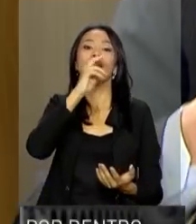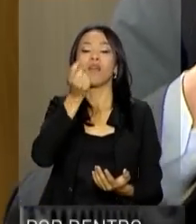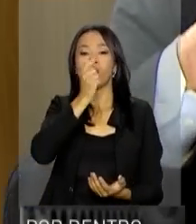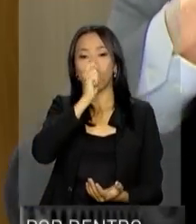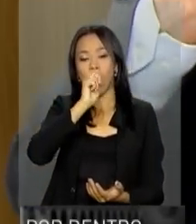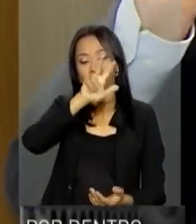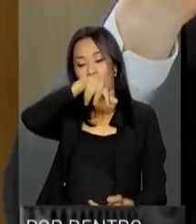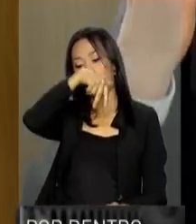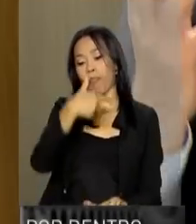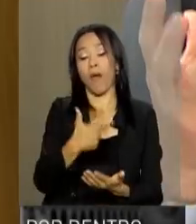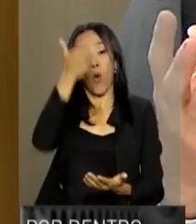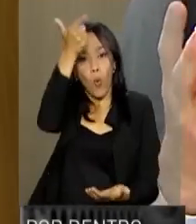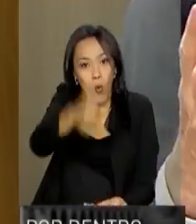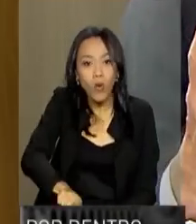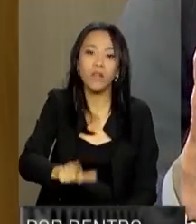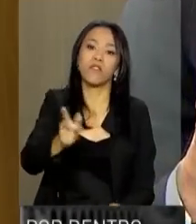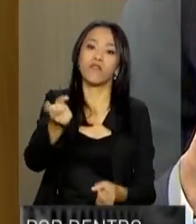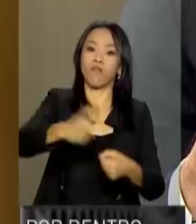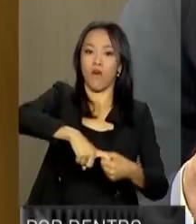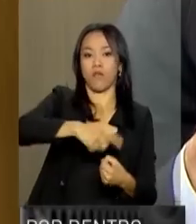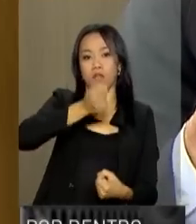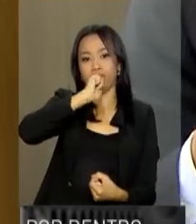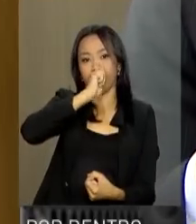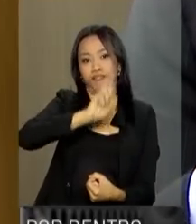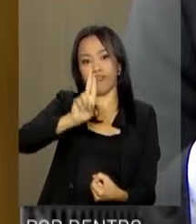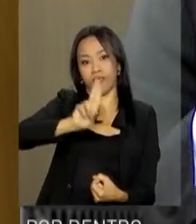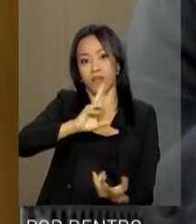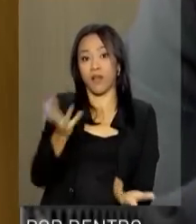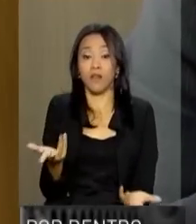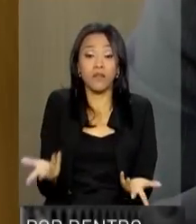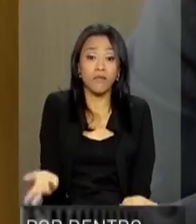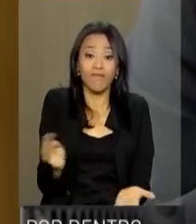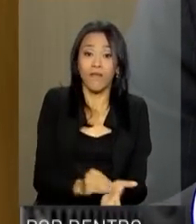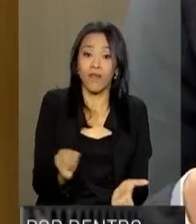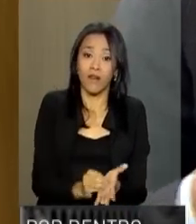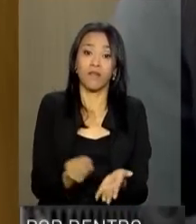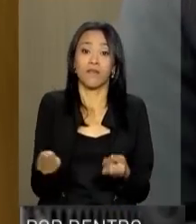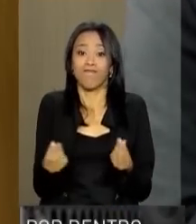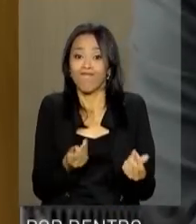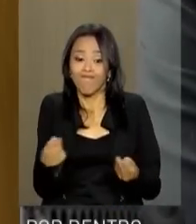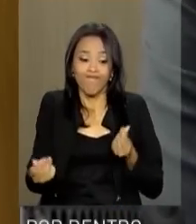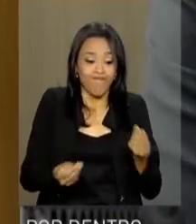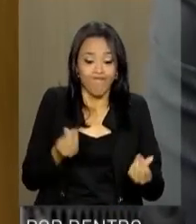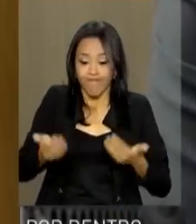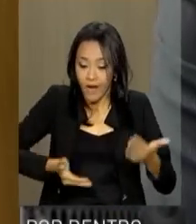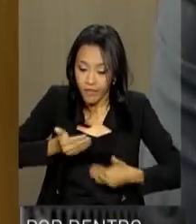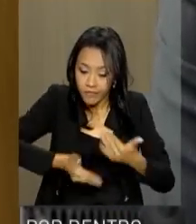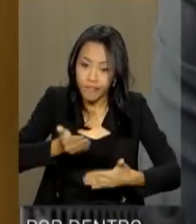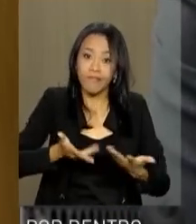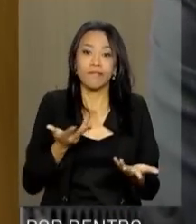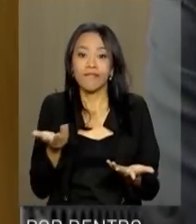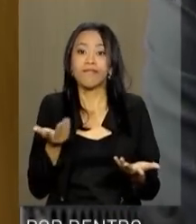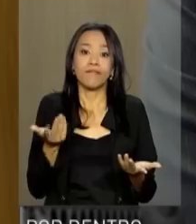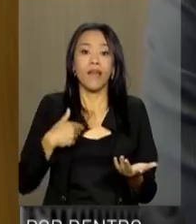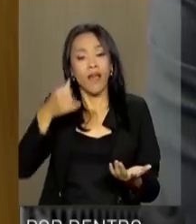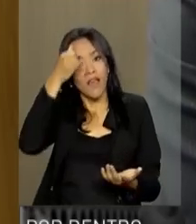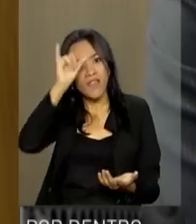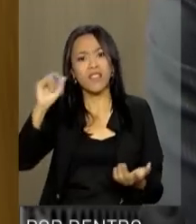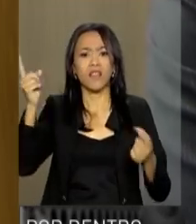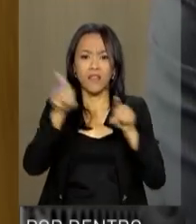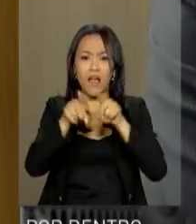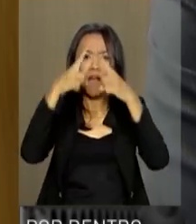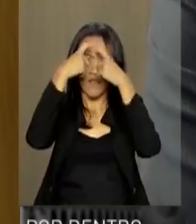não se montou um aparato no país para enfrentar não só o tratamento como pra enfrentar epidemia da violência também